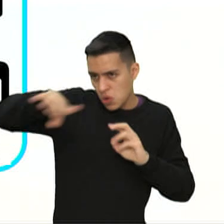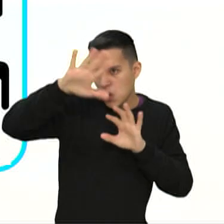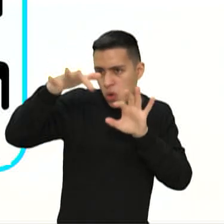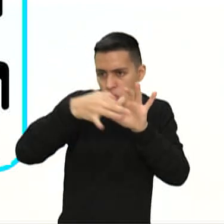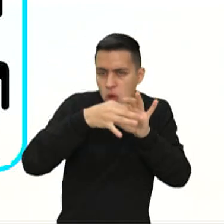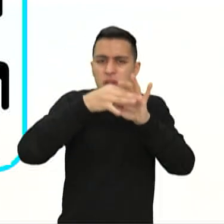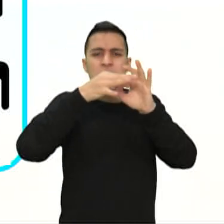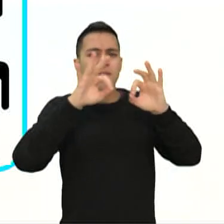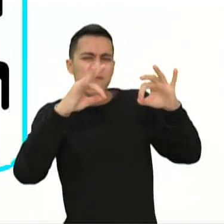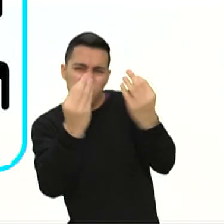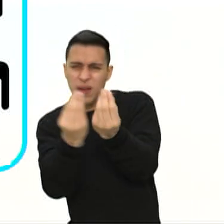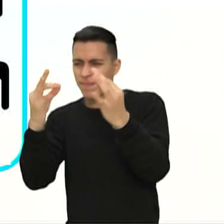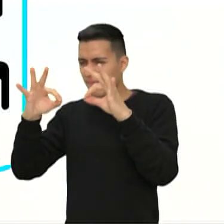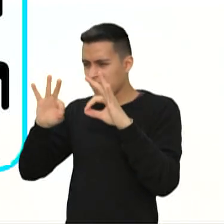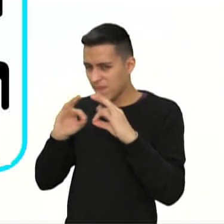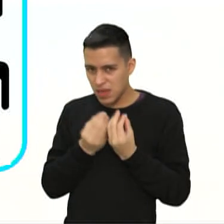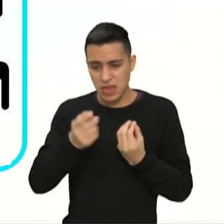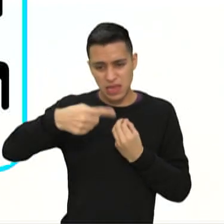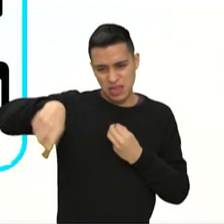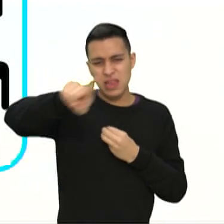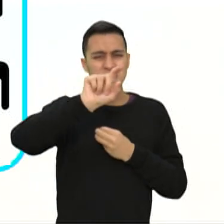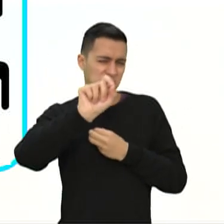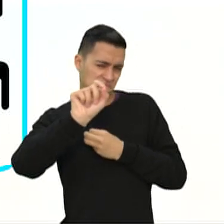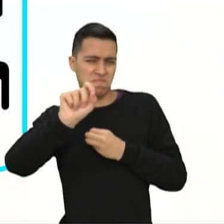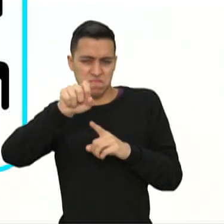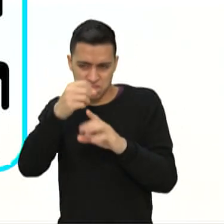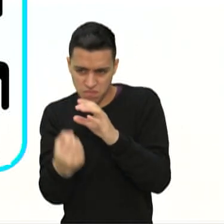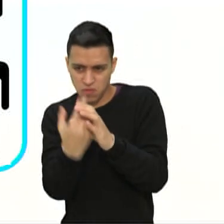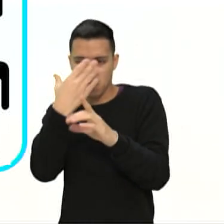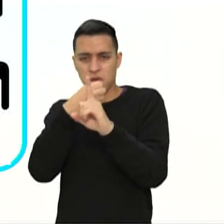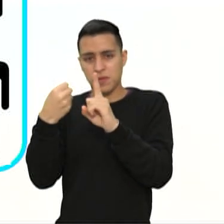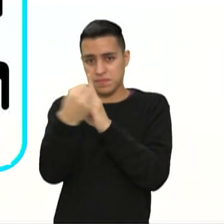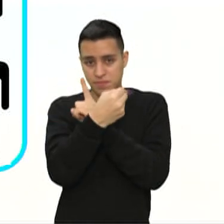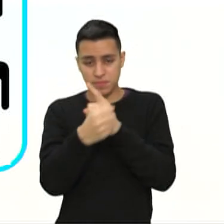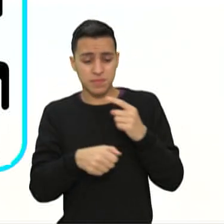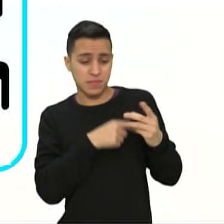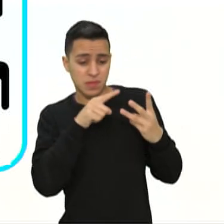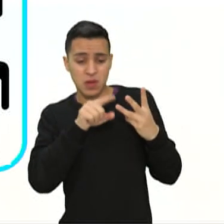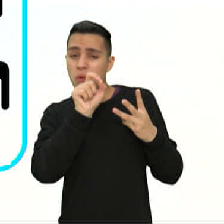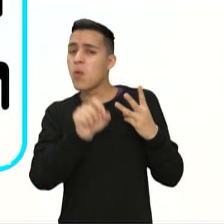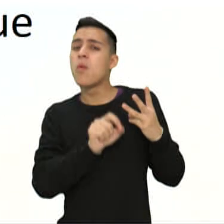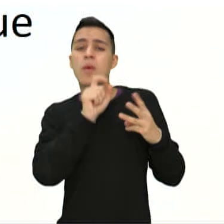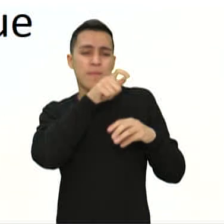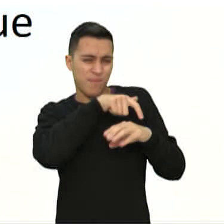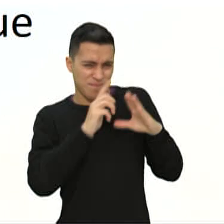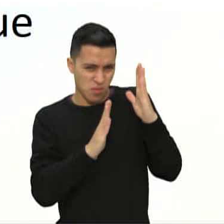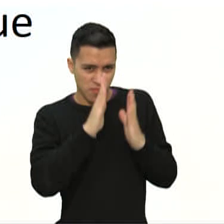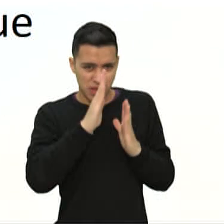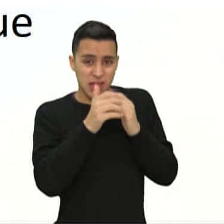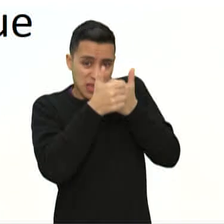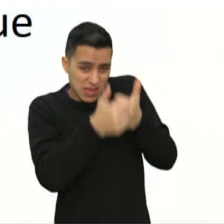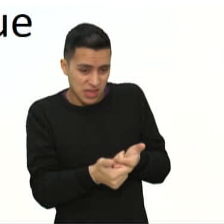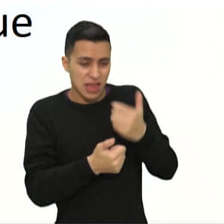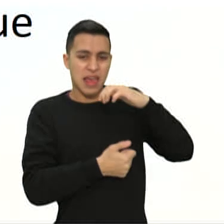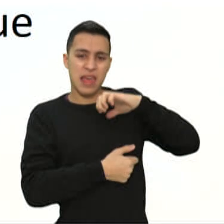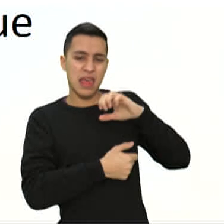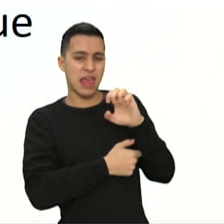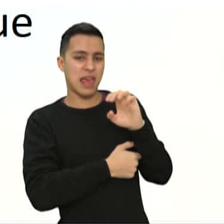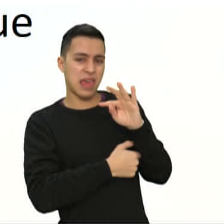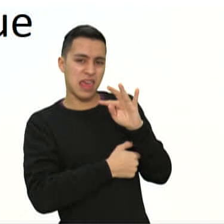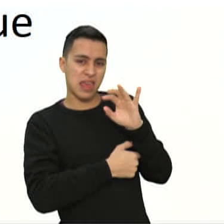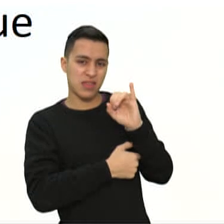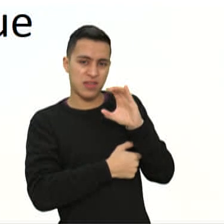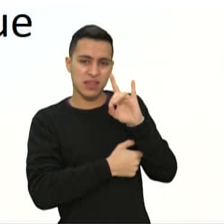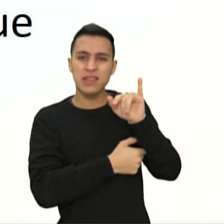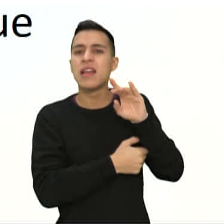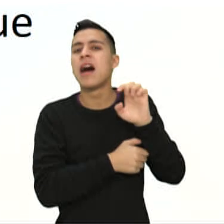com outras famílias. Isso formaria a sociedade, né? E o terceiro momento da eticidade para o Hegel,